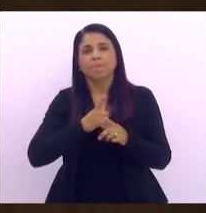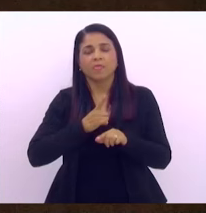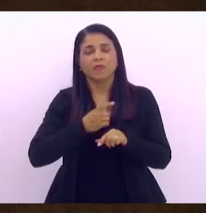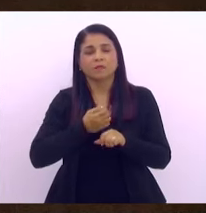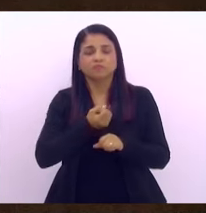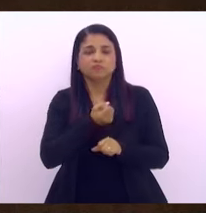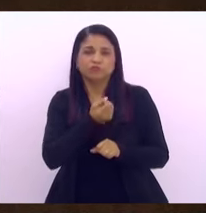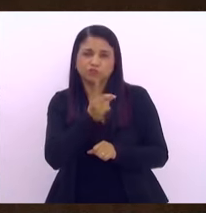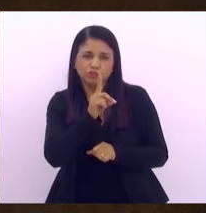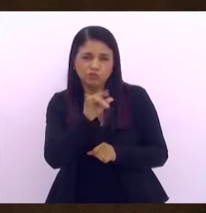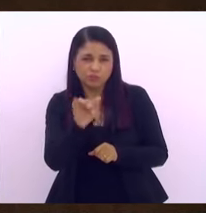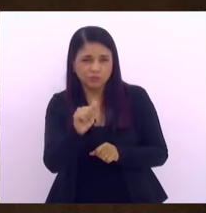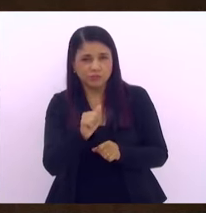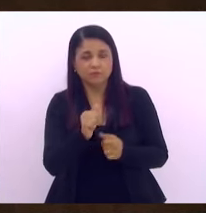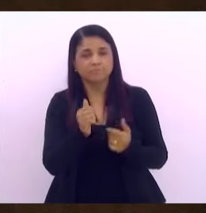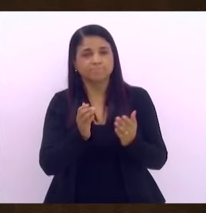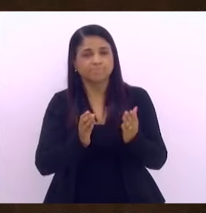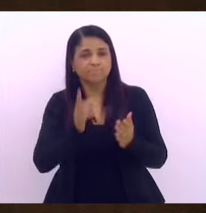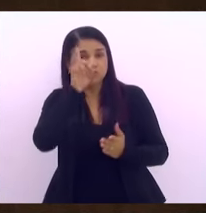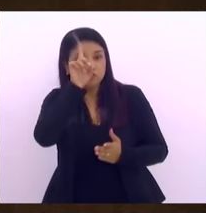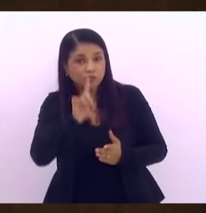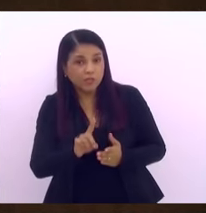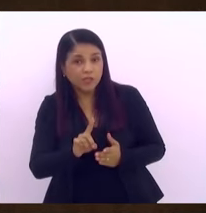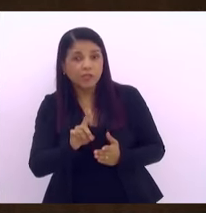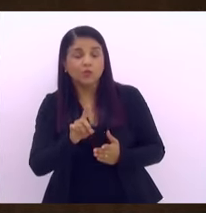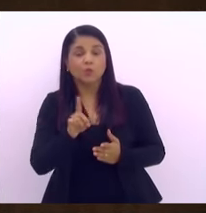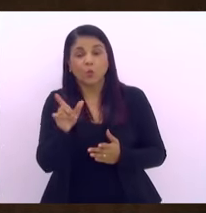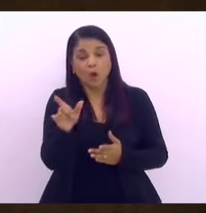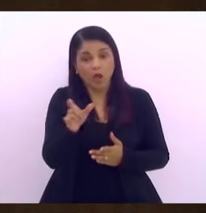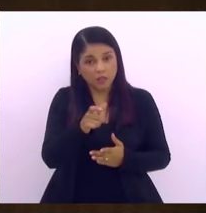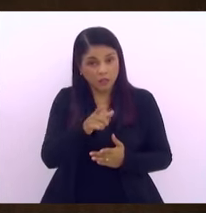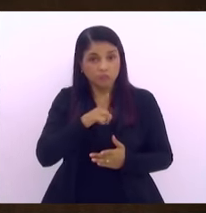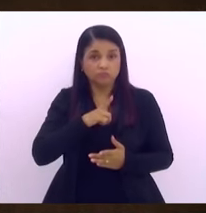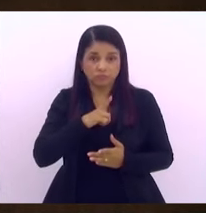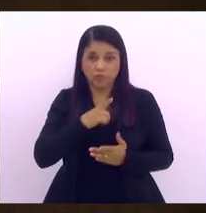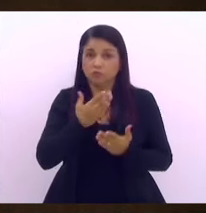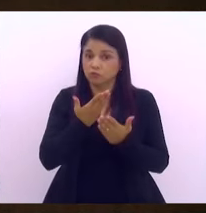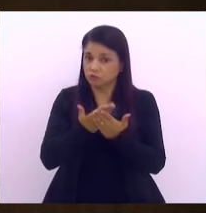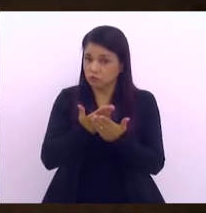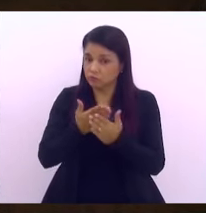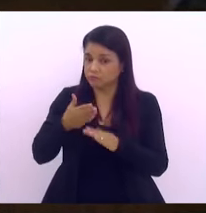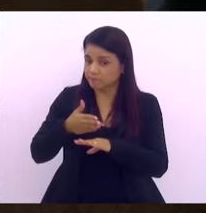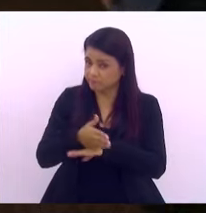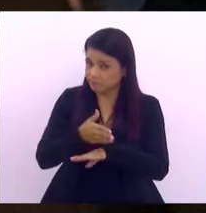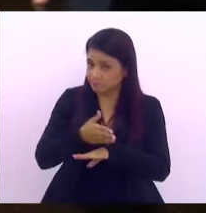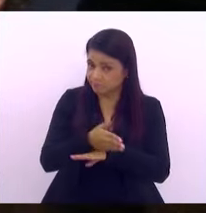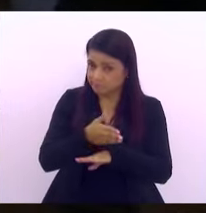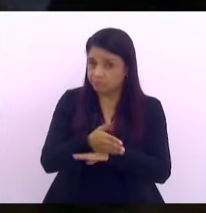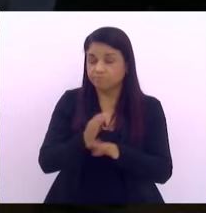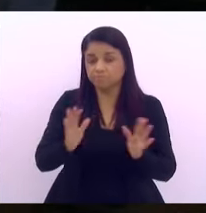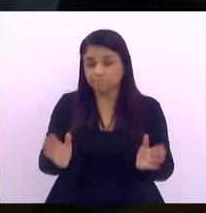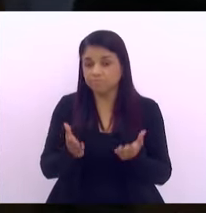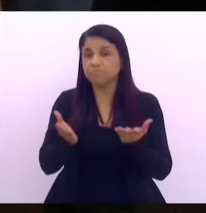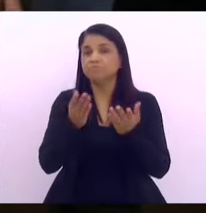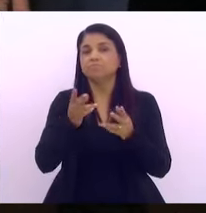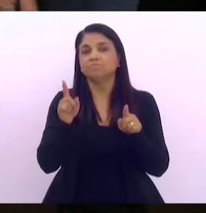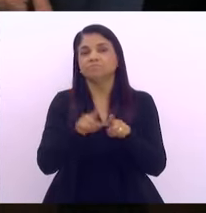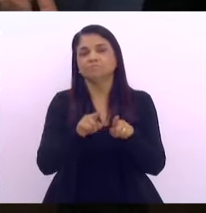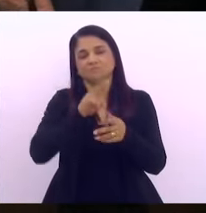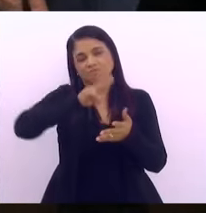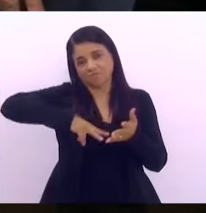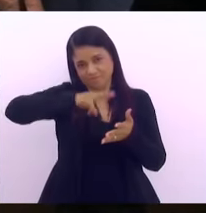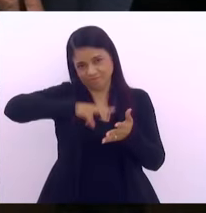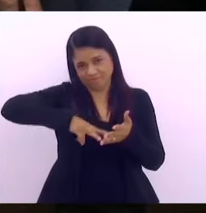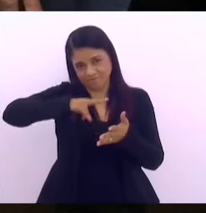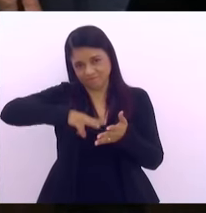poder ter direito ao cartão, também vamos incentivá-los eles a lerem.